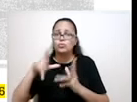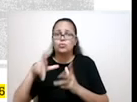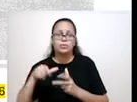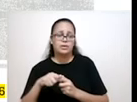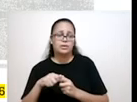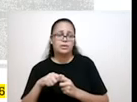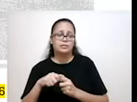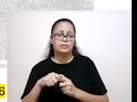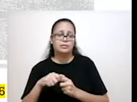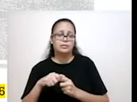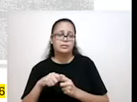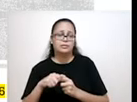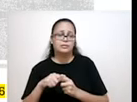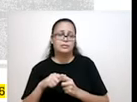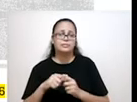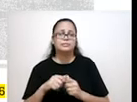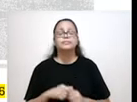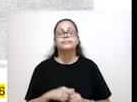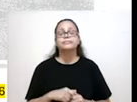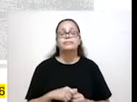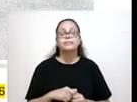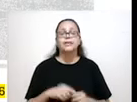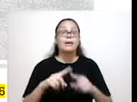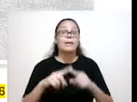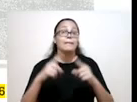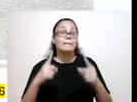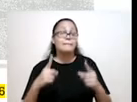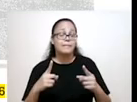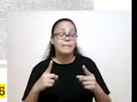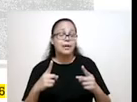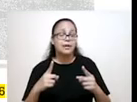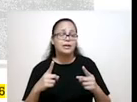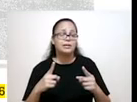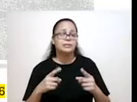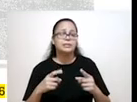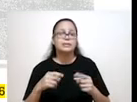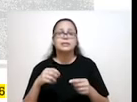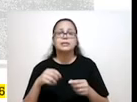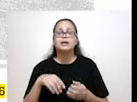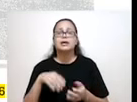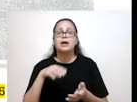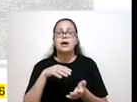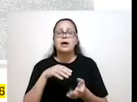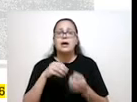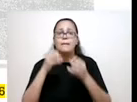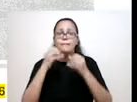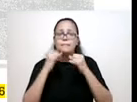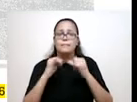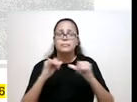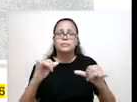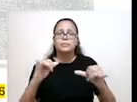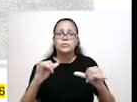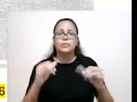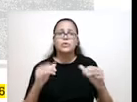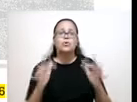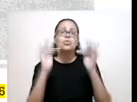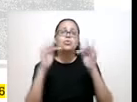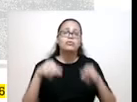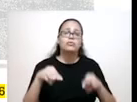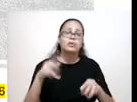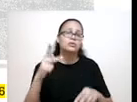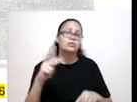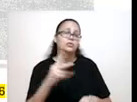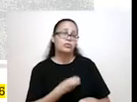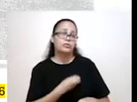Igreja, Copérnico acabou escondendo esse trabalho e somente publicou no fim da vida, no fim de sua vida. A